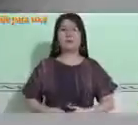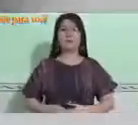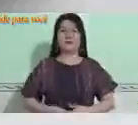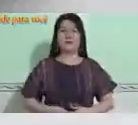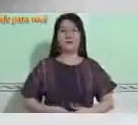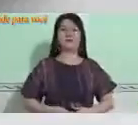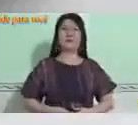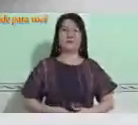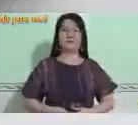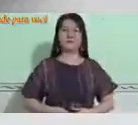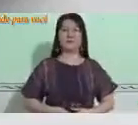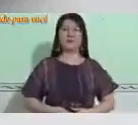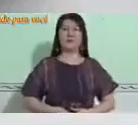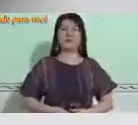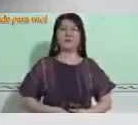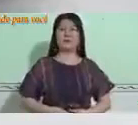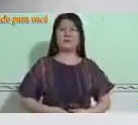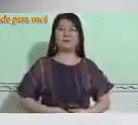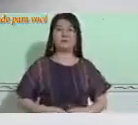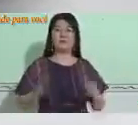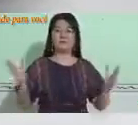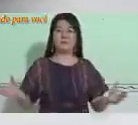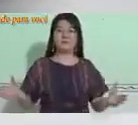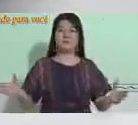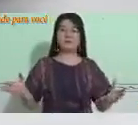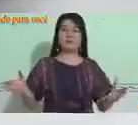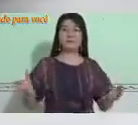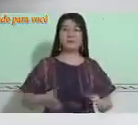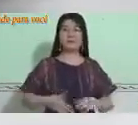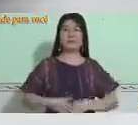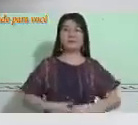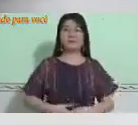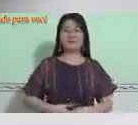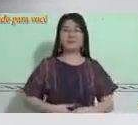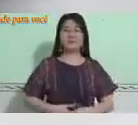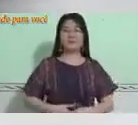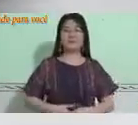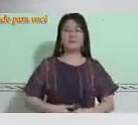CONFIRA7 calmantes naturais para aliviar o estresse e a ansiedade.